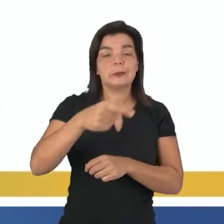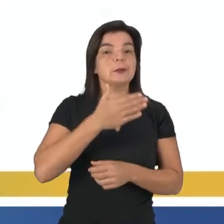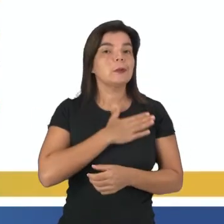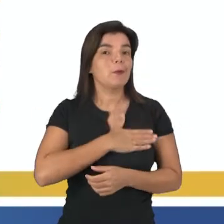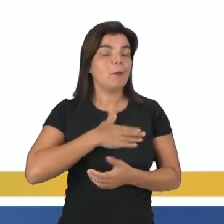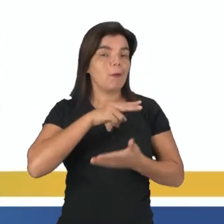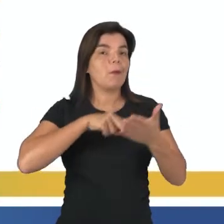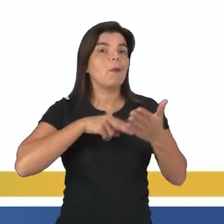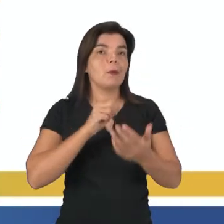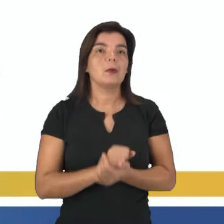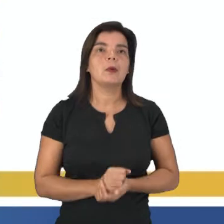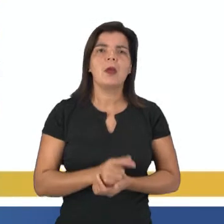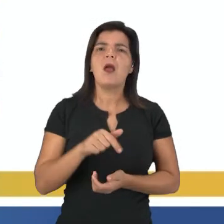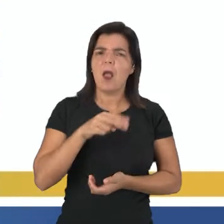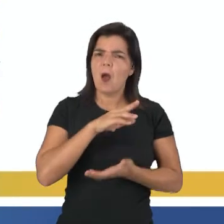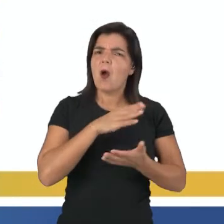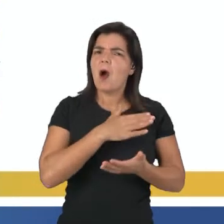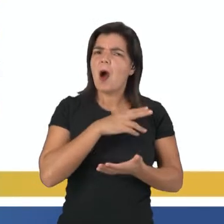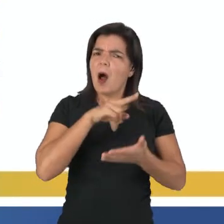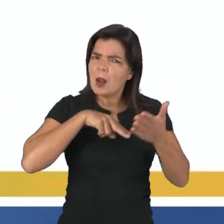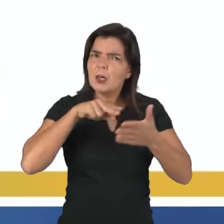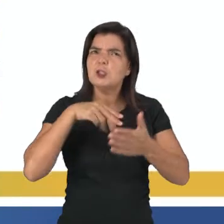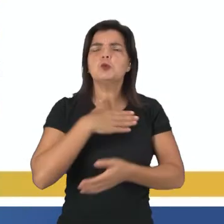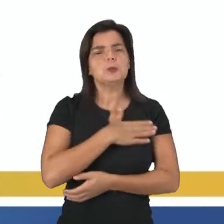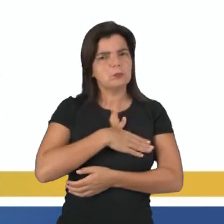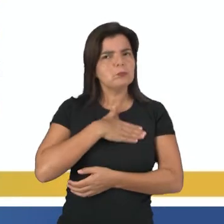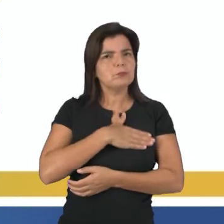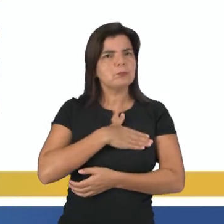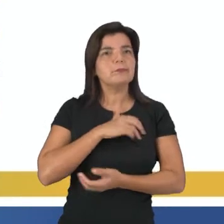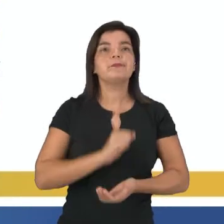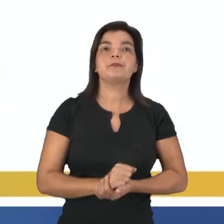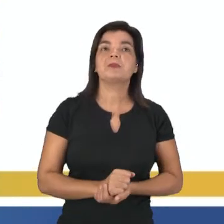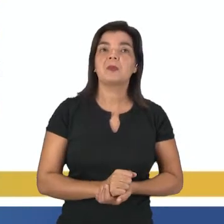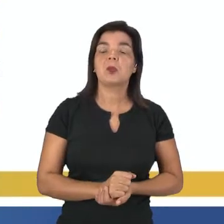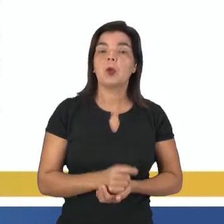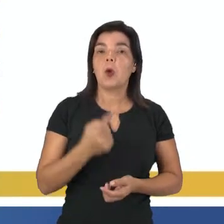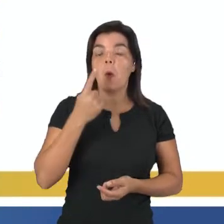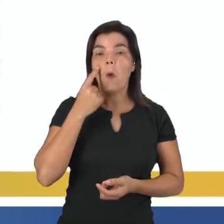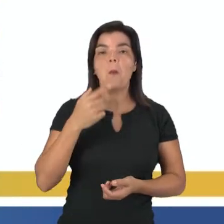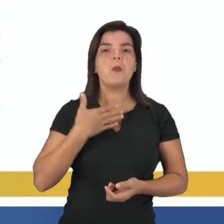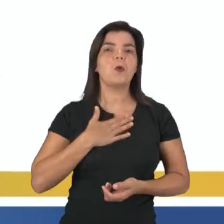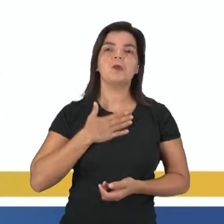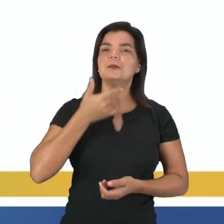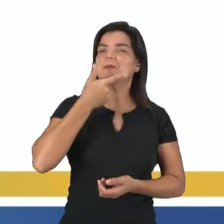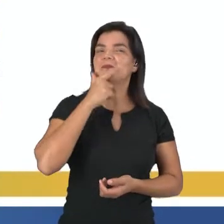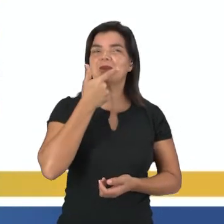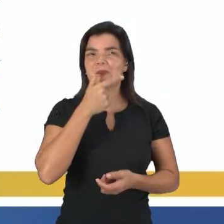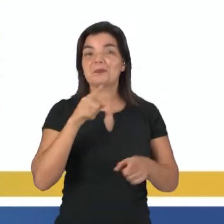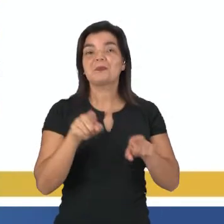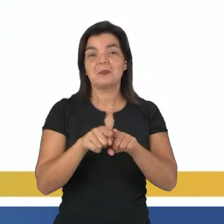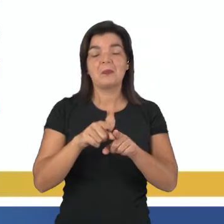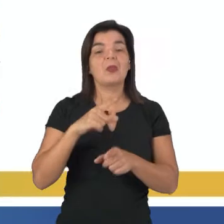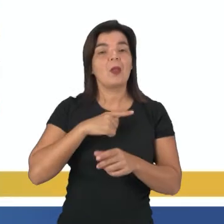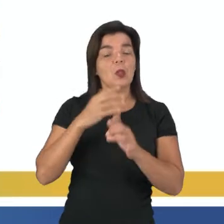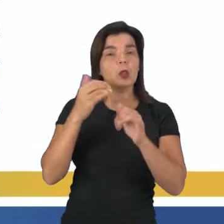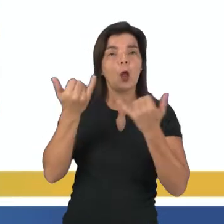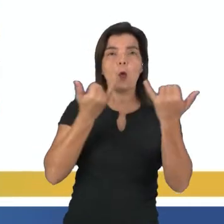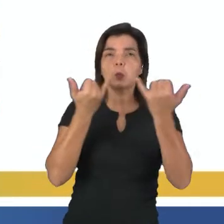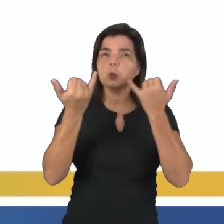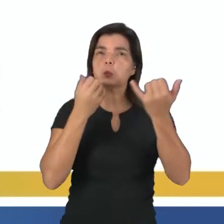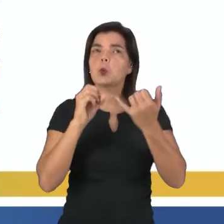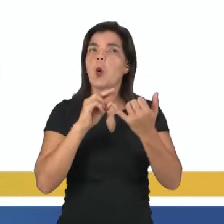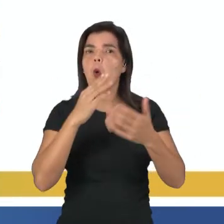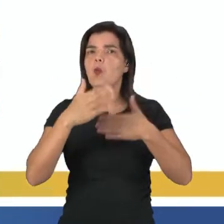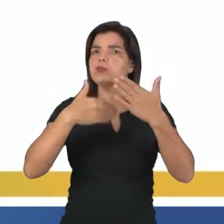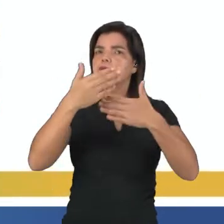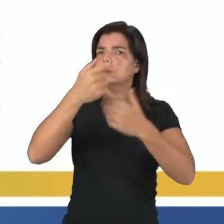ler? É uma leitura por mero prazer, né? É uma leitura por busca de diversão? Era para obter informações ou